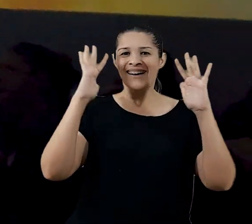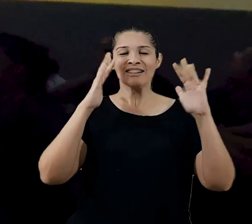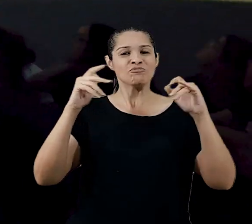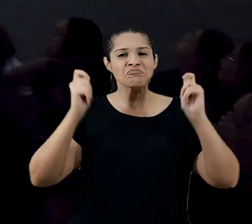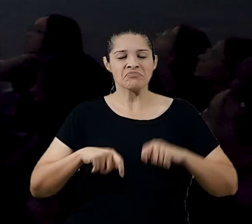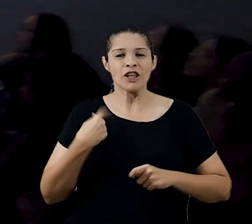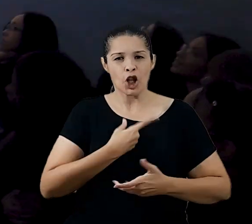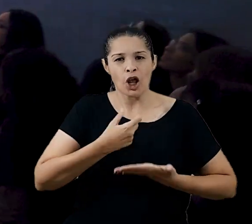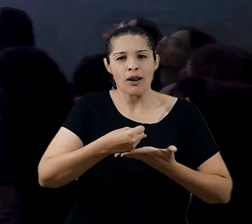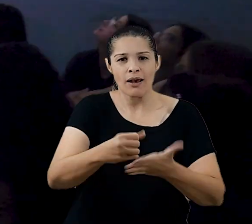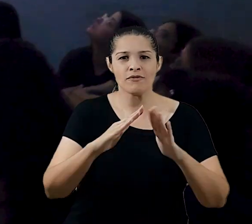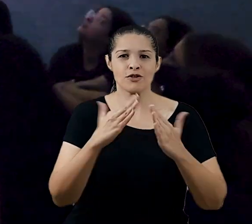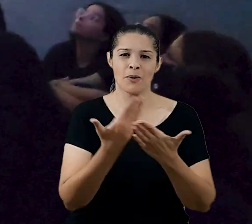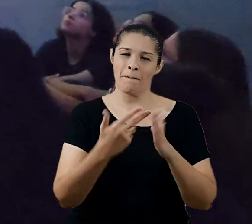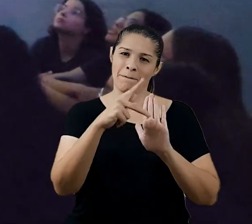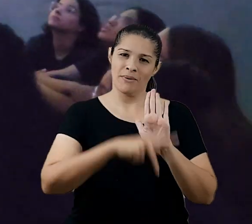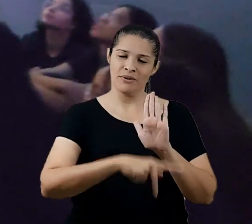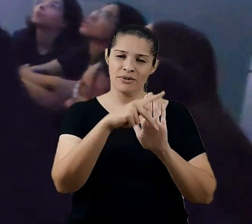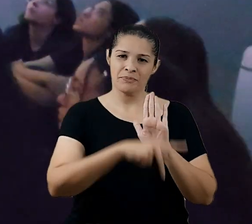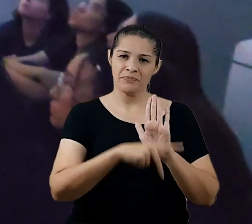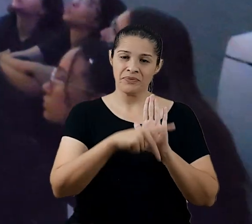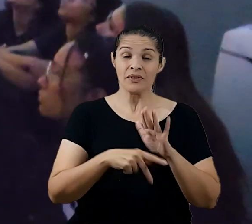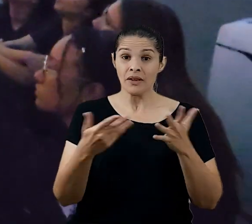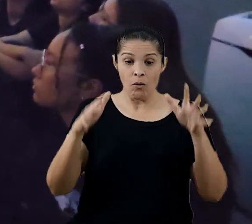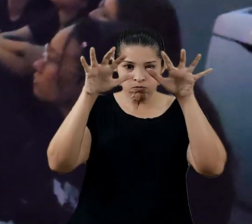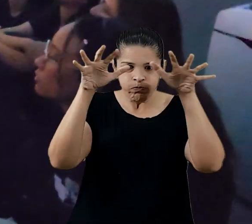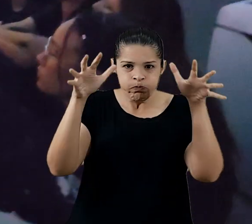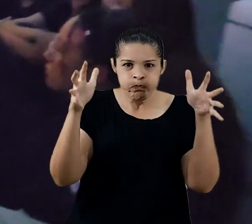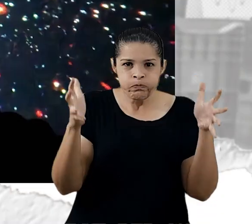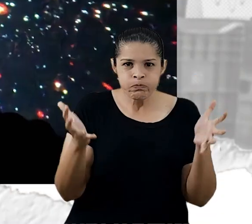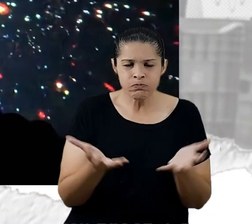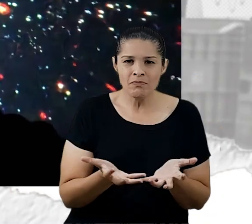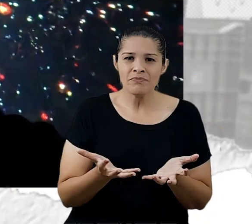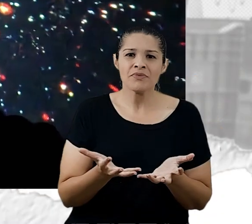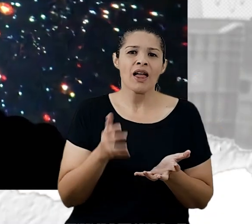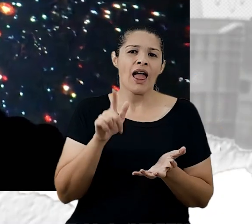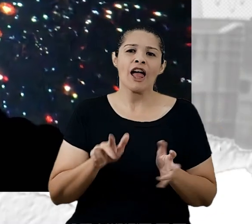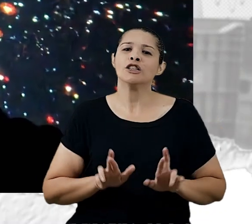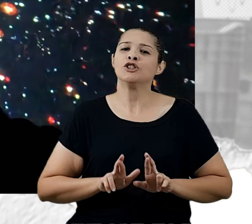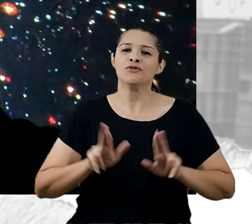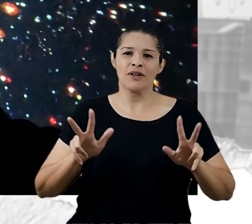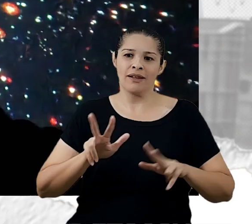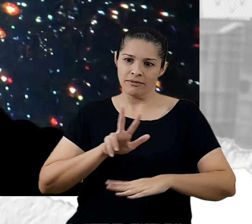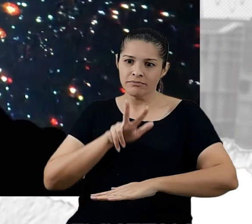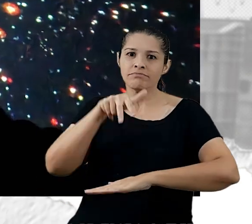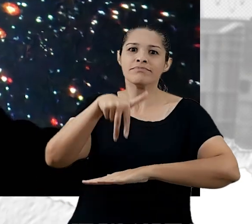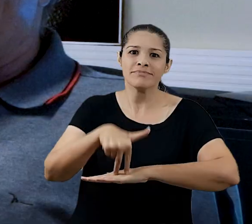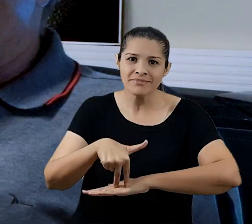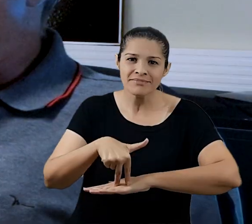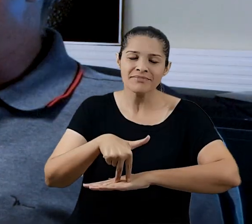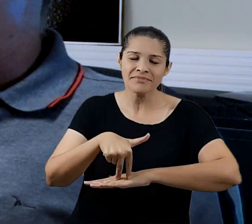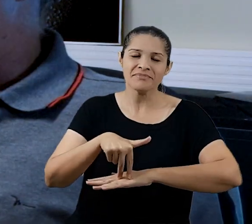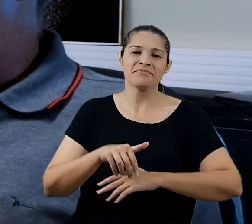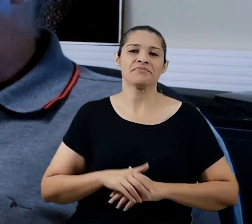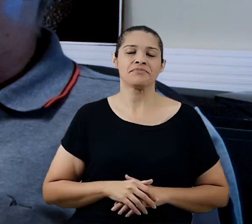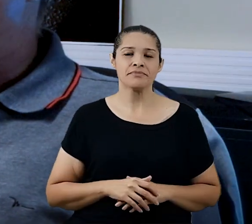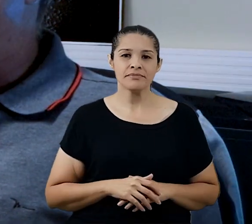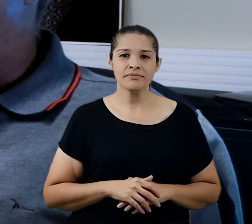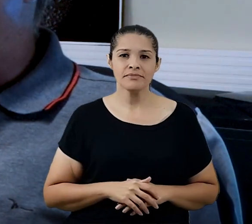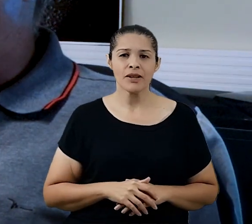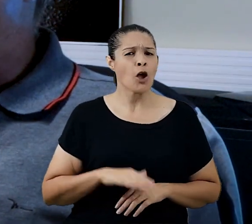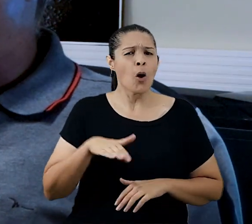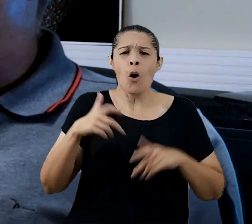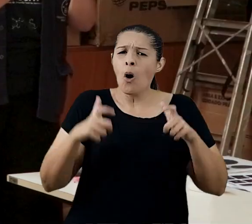né? E então o planetário é diferente de um observatório, né, nesse sentido. Onde chamar, a gente